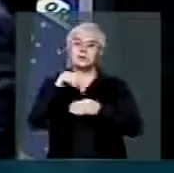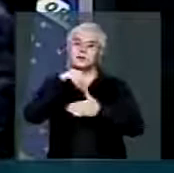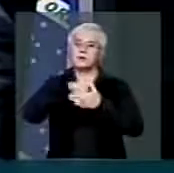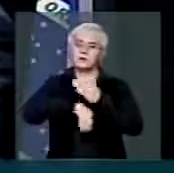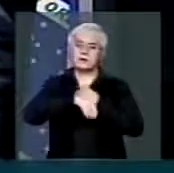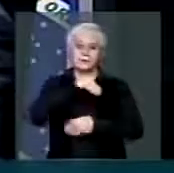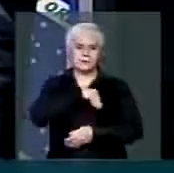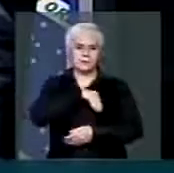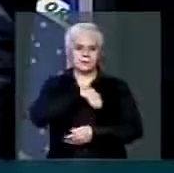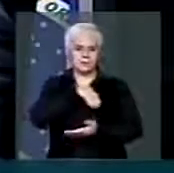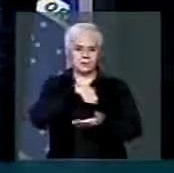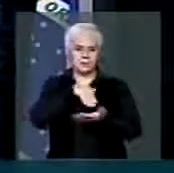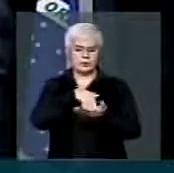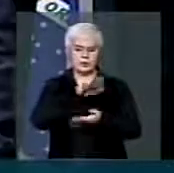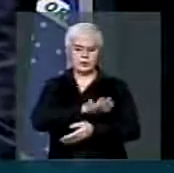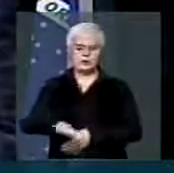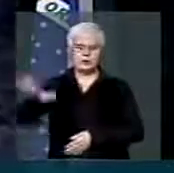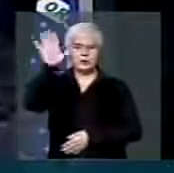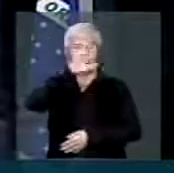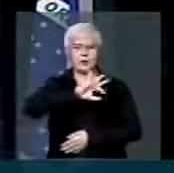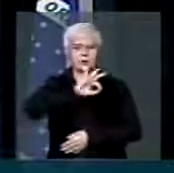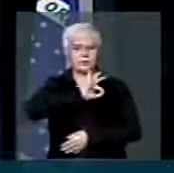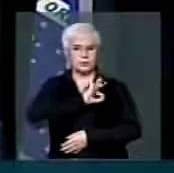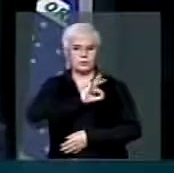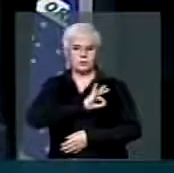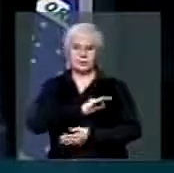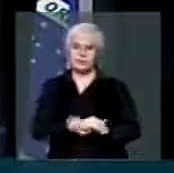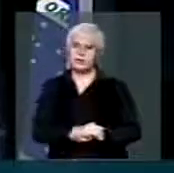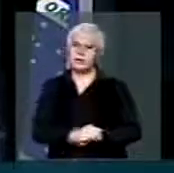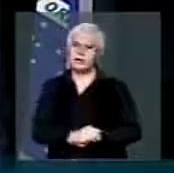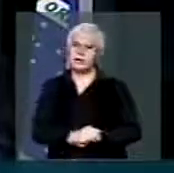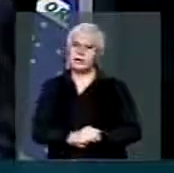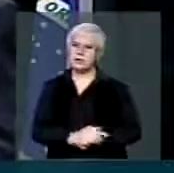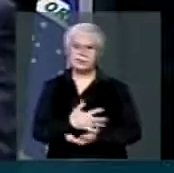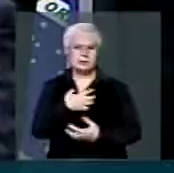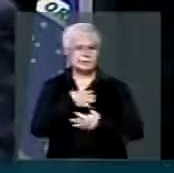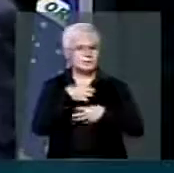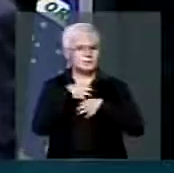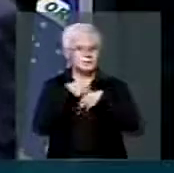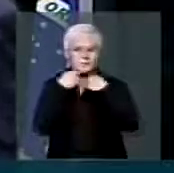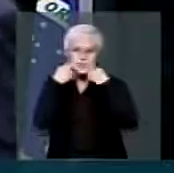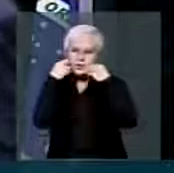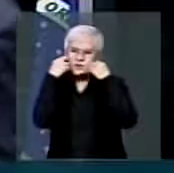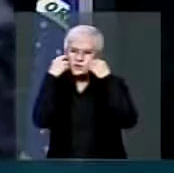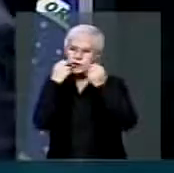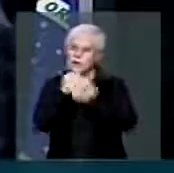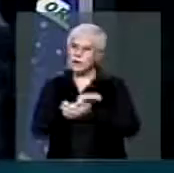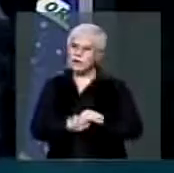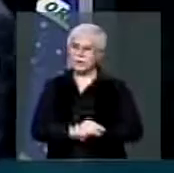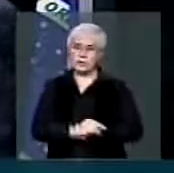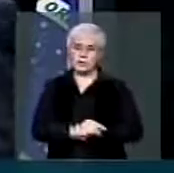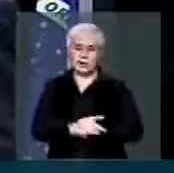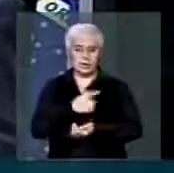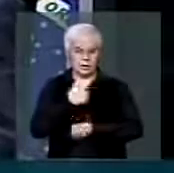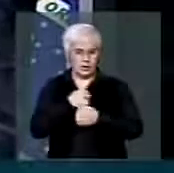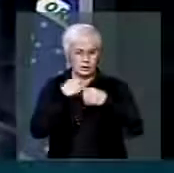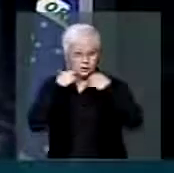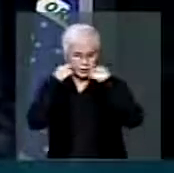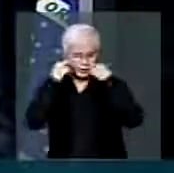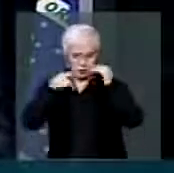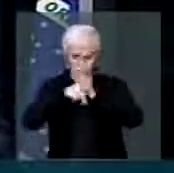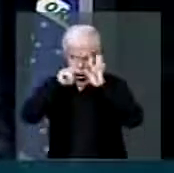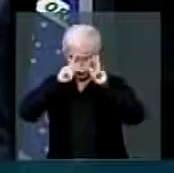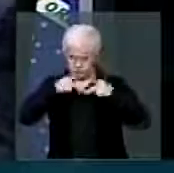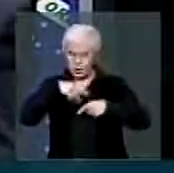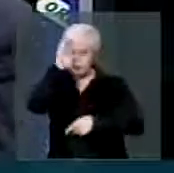do piso nacional dos policiais. Eu tenho muita vergonha. Eu não tenho vergonha de ser brasileiro e nunca terei. Os meus